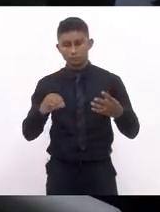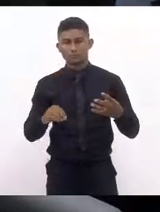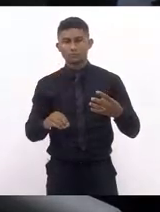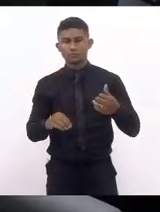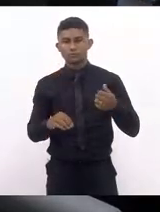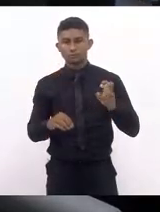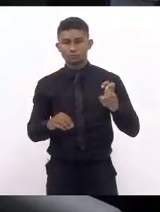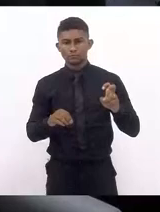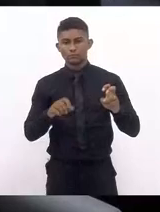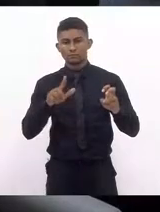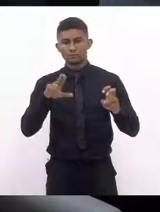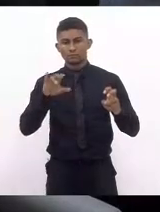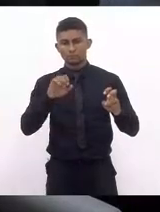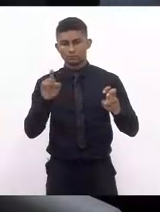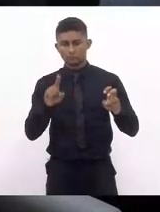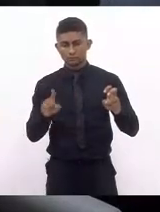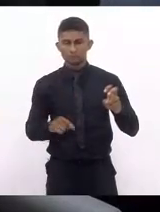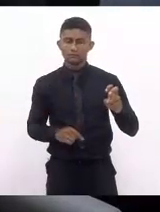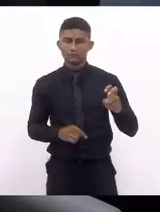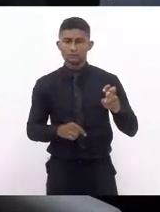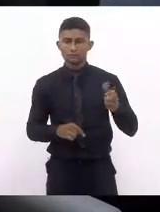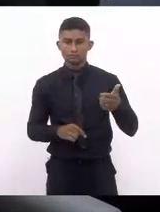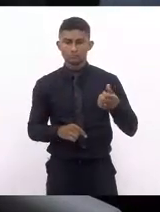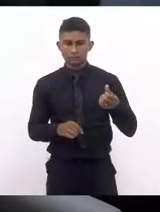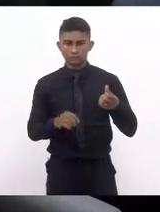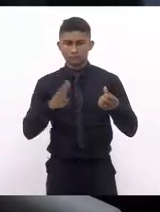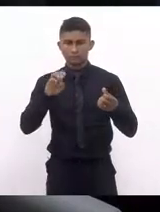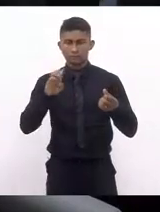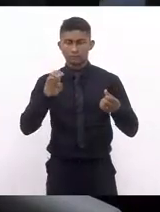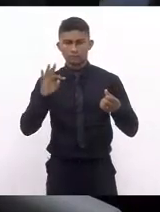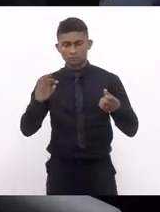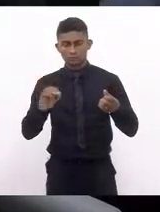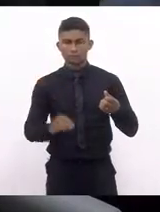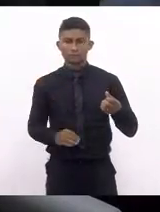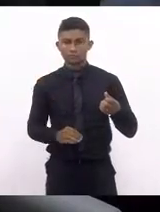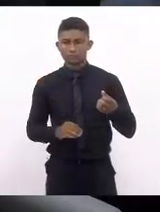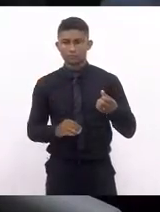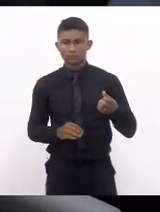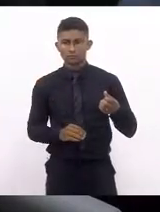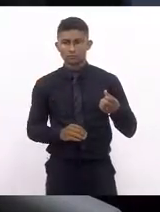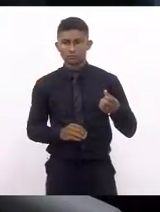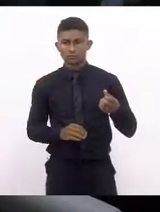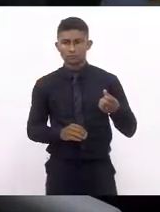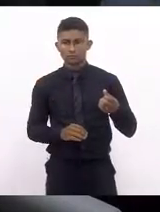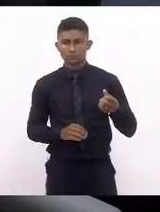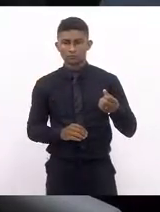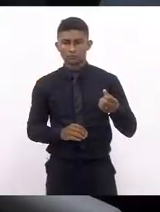Paulo o Bebeto ali ó